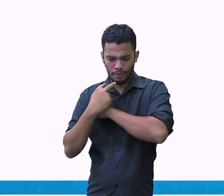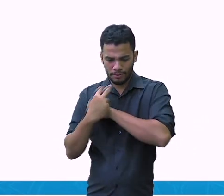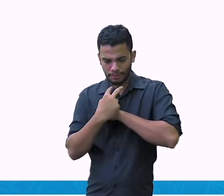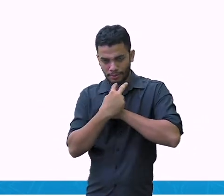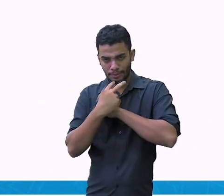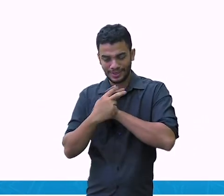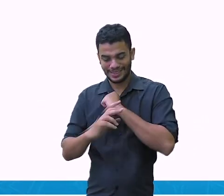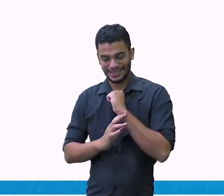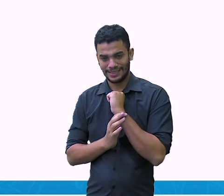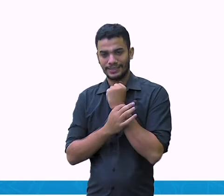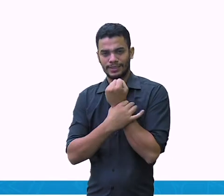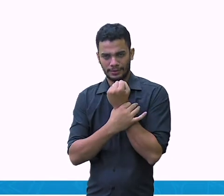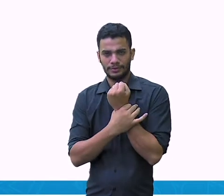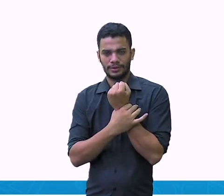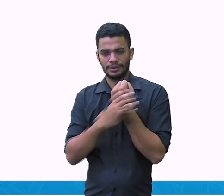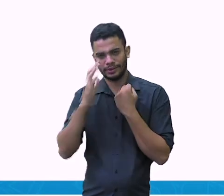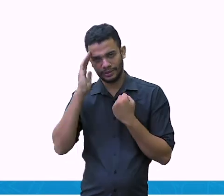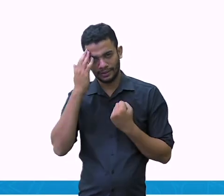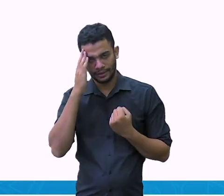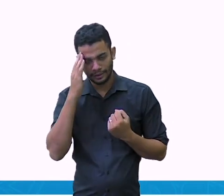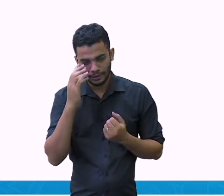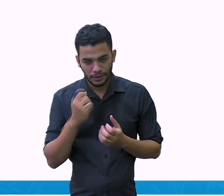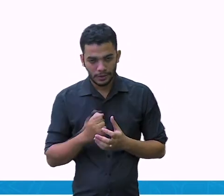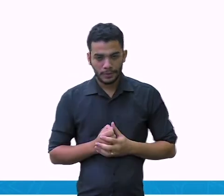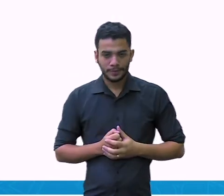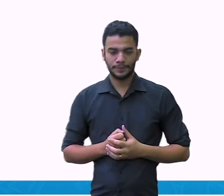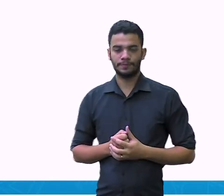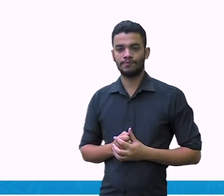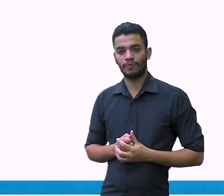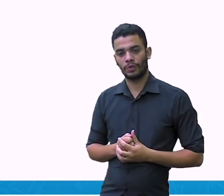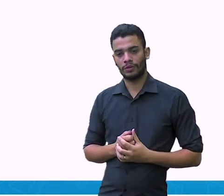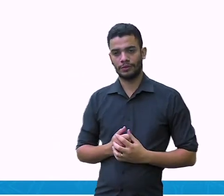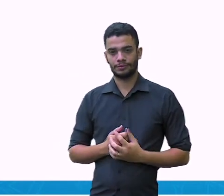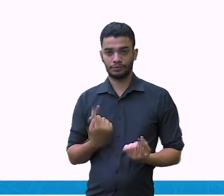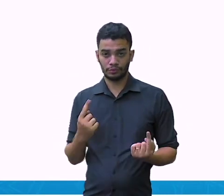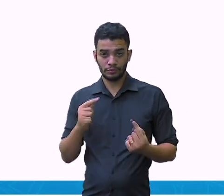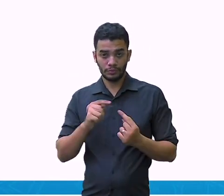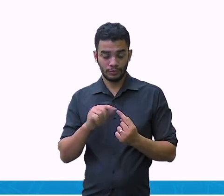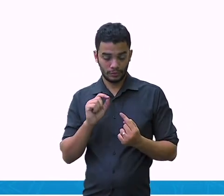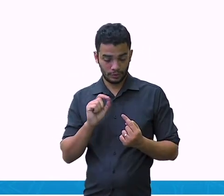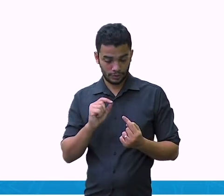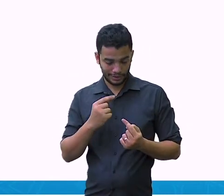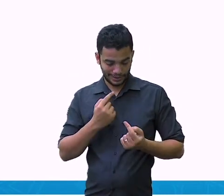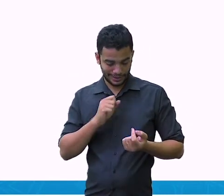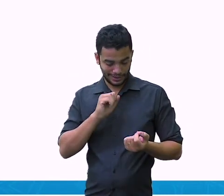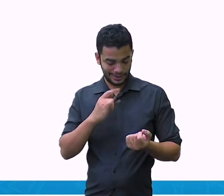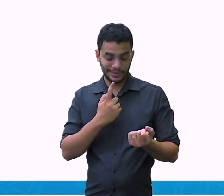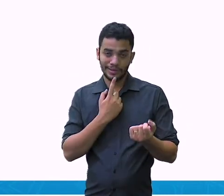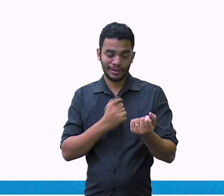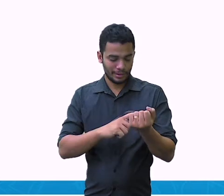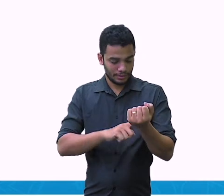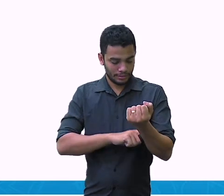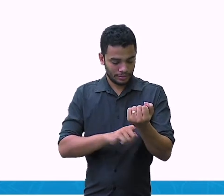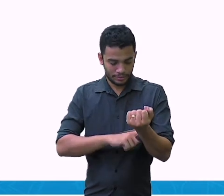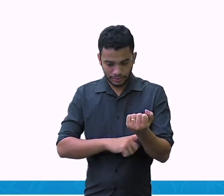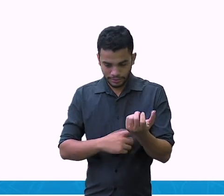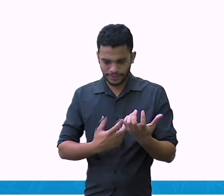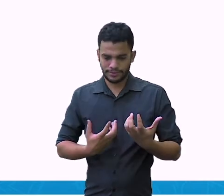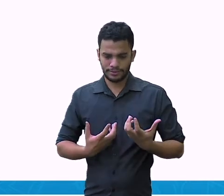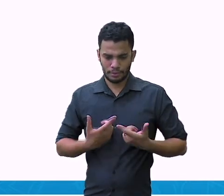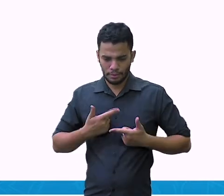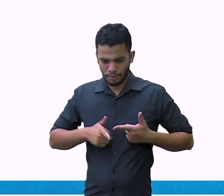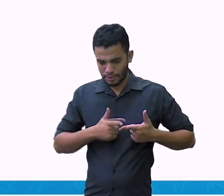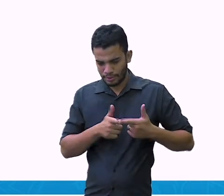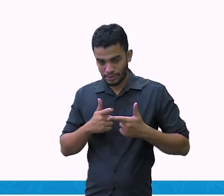nosso bem-estar. Então, os leucócitos, eles vão ajudar a manter esse